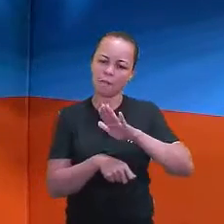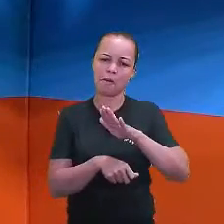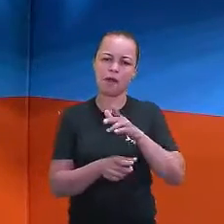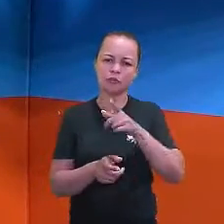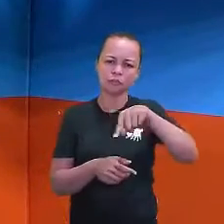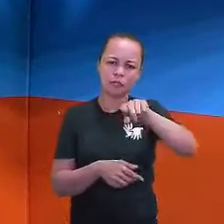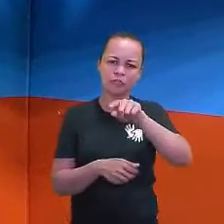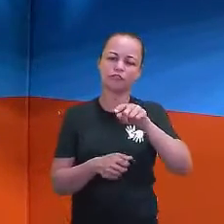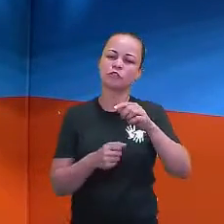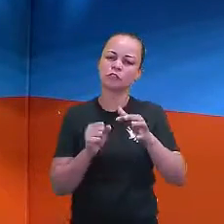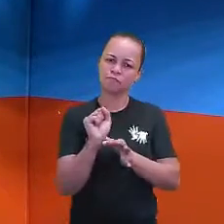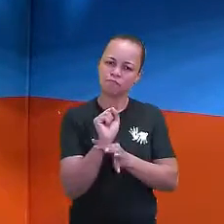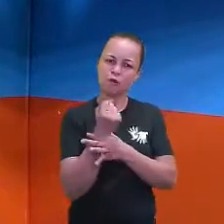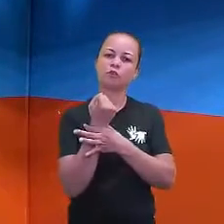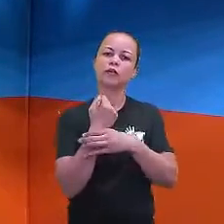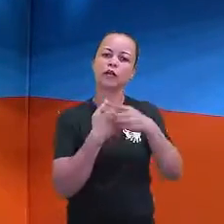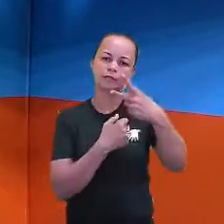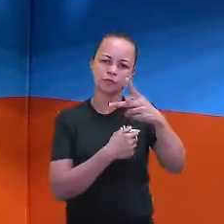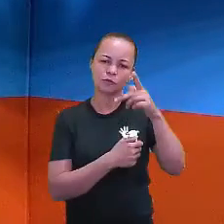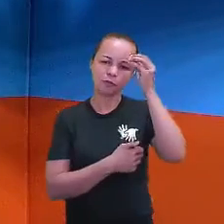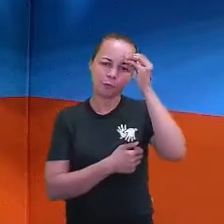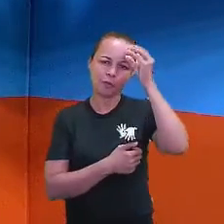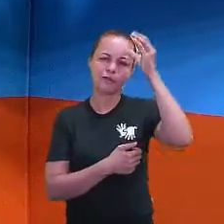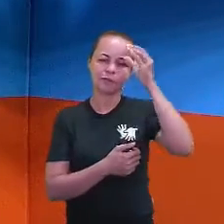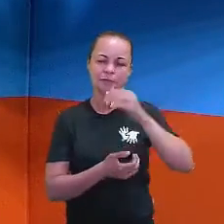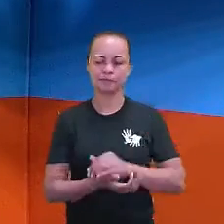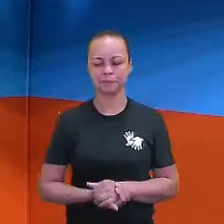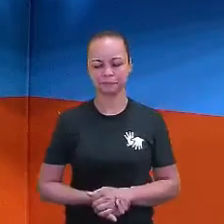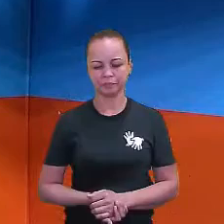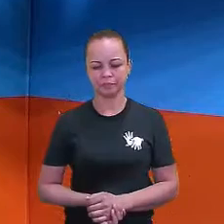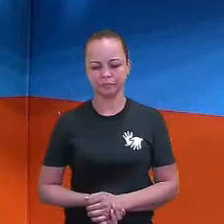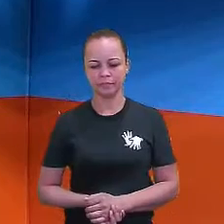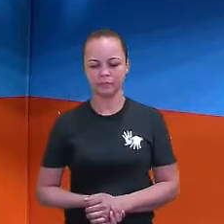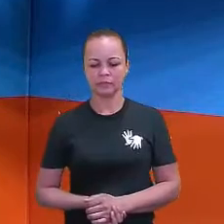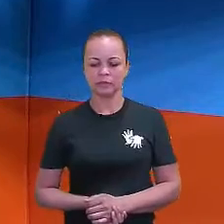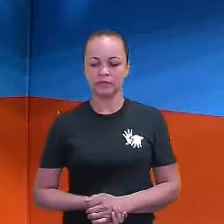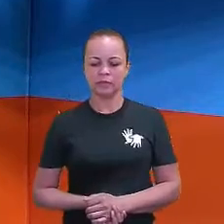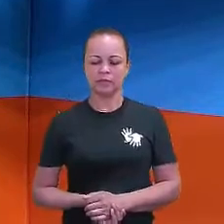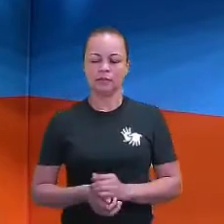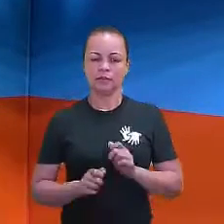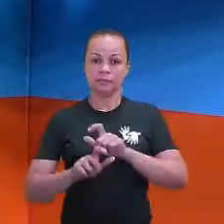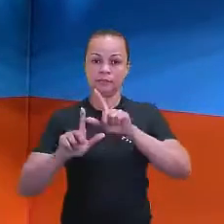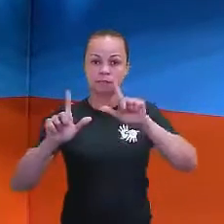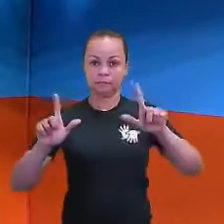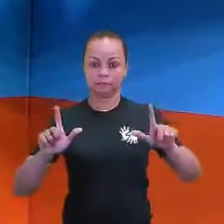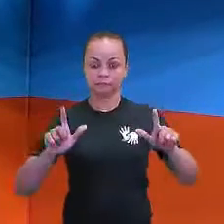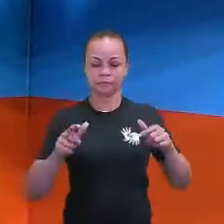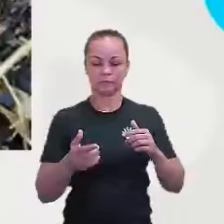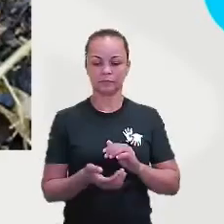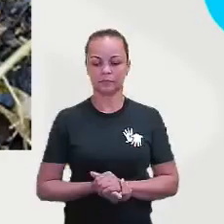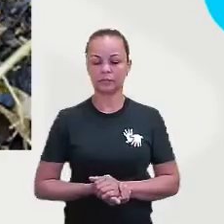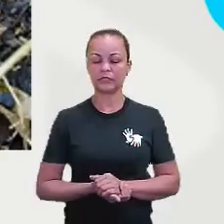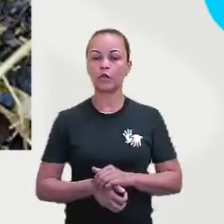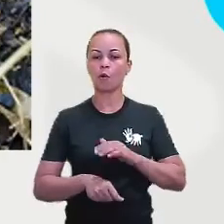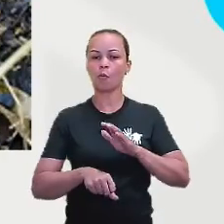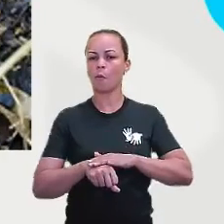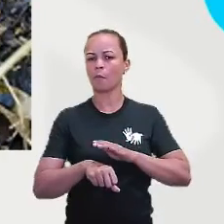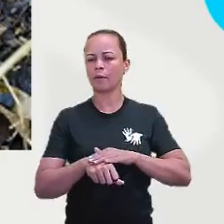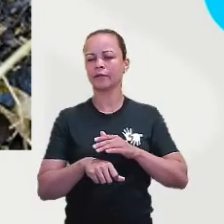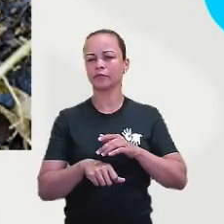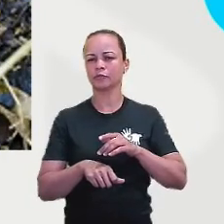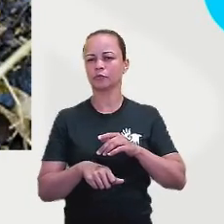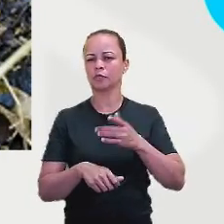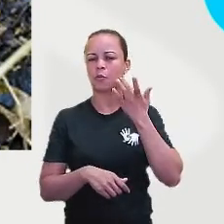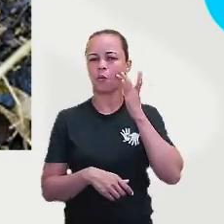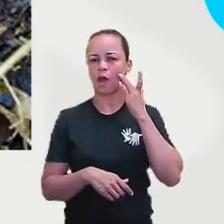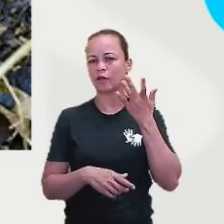você fortaleça o teu saber. Então, vamos lá para o nosso próximo slide. Que é aquele momento que eu acho que também é importante a gente